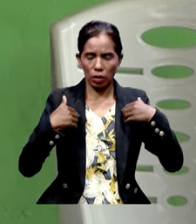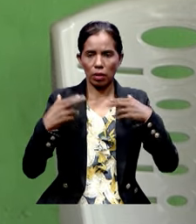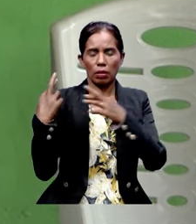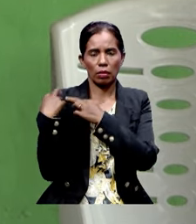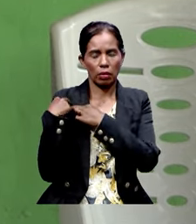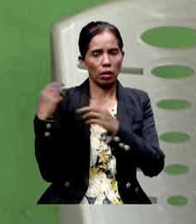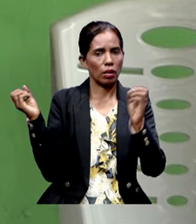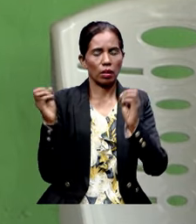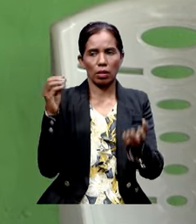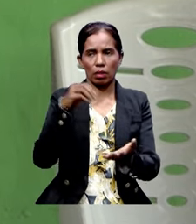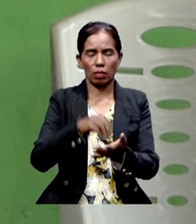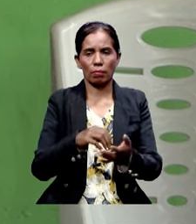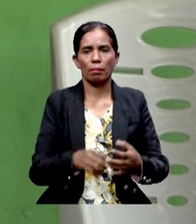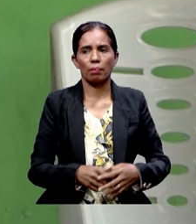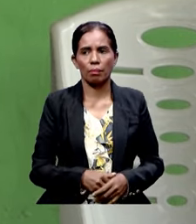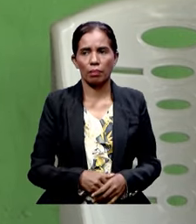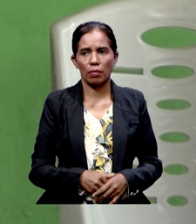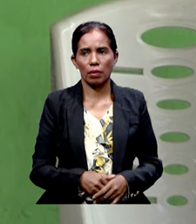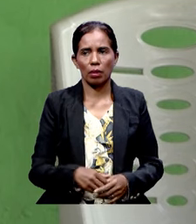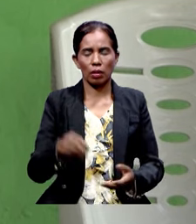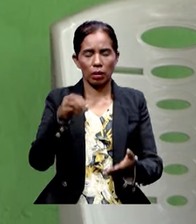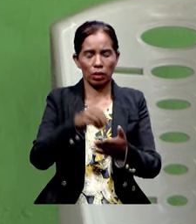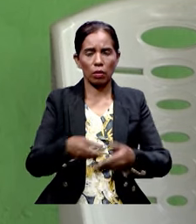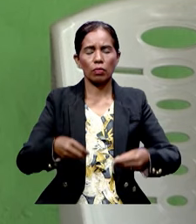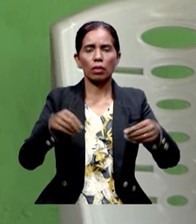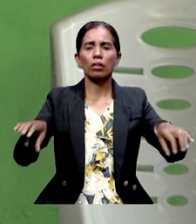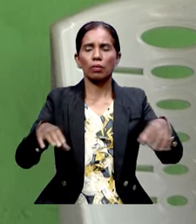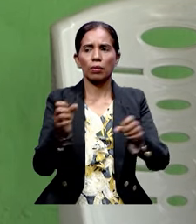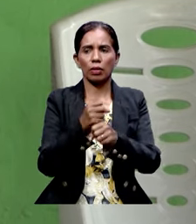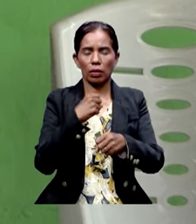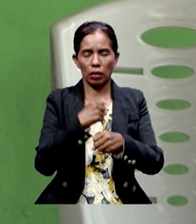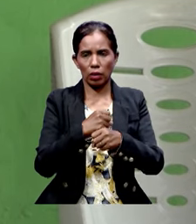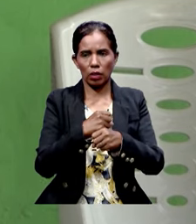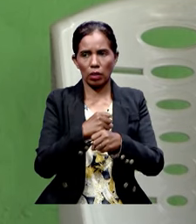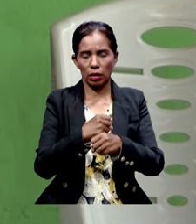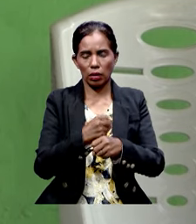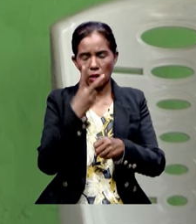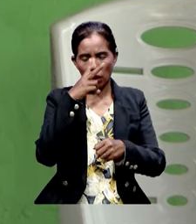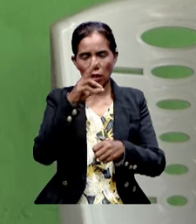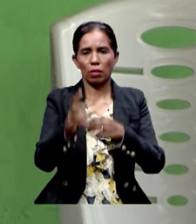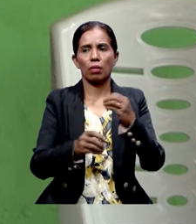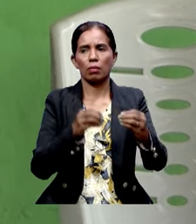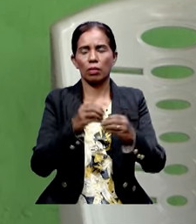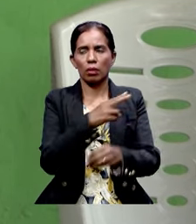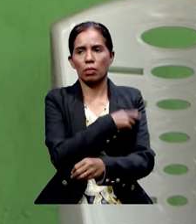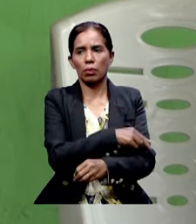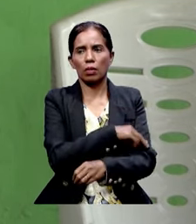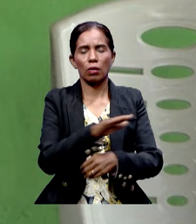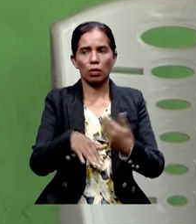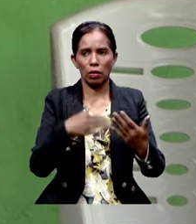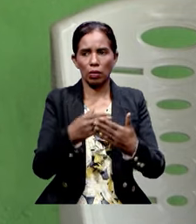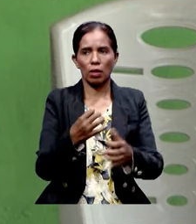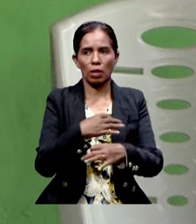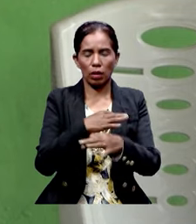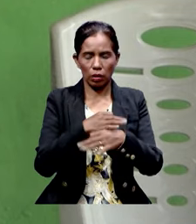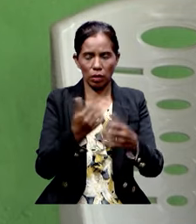tal. Tau for lolos kenari da tu halo pare operasionalisasi be hospital sirene atu nia bele hadia